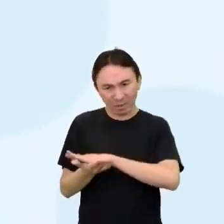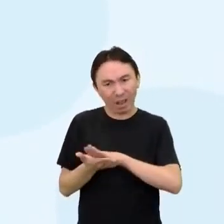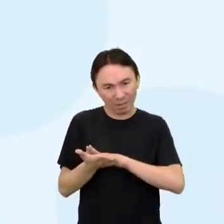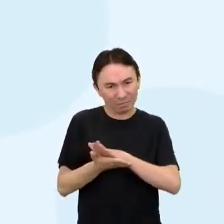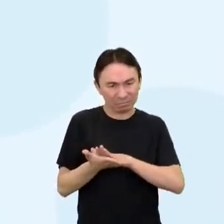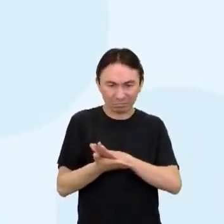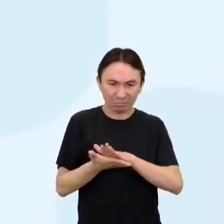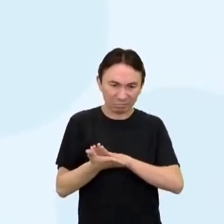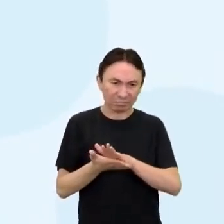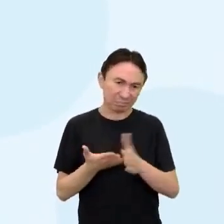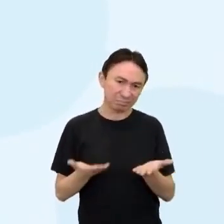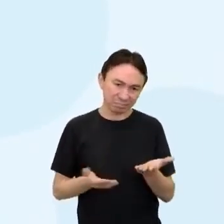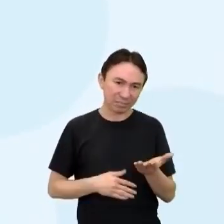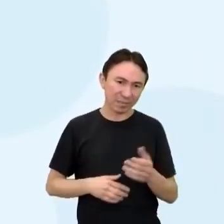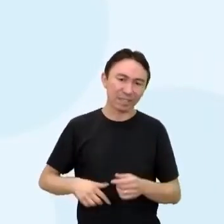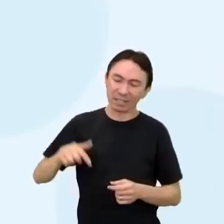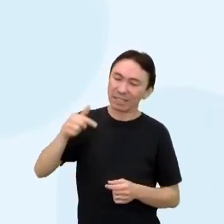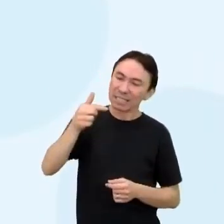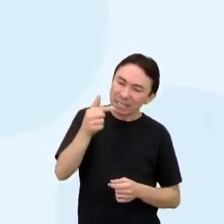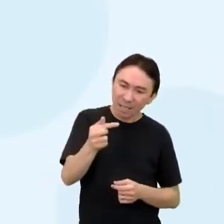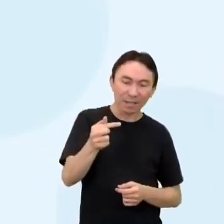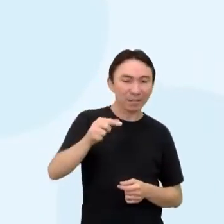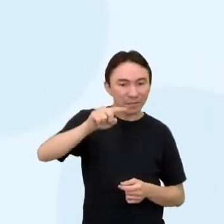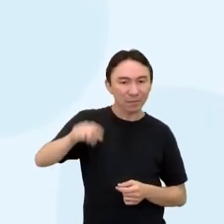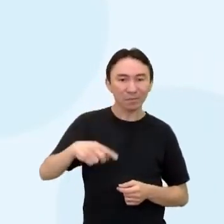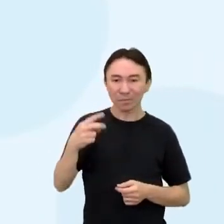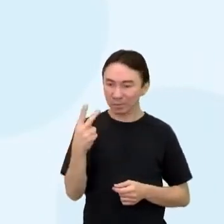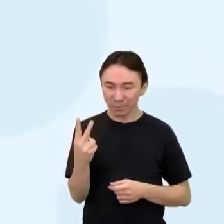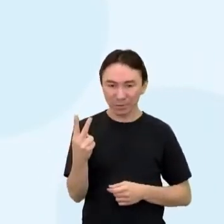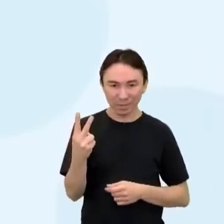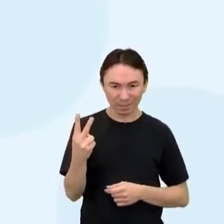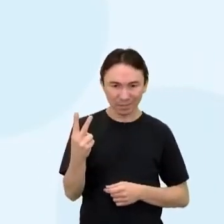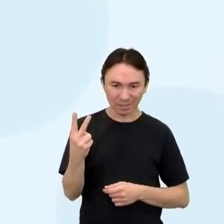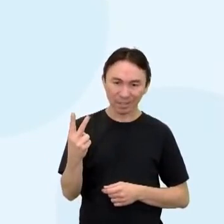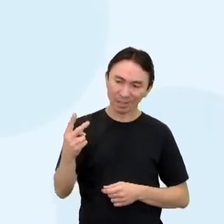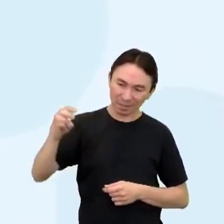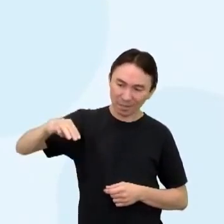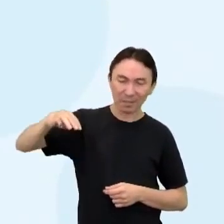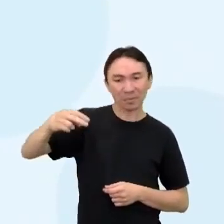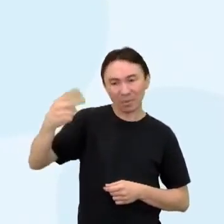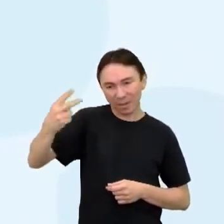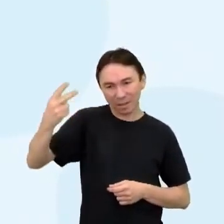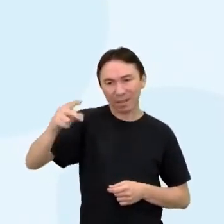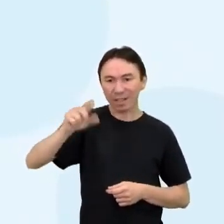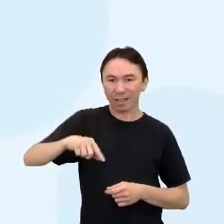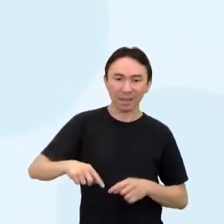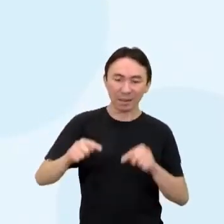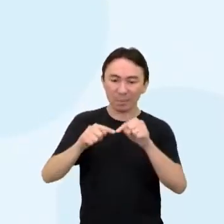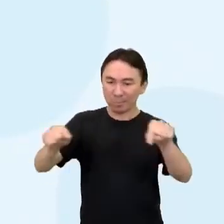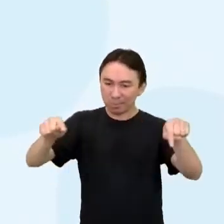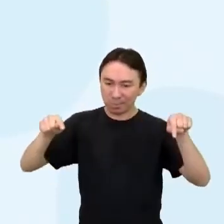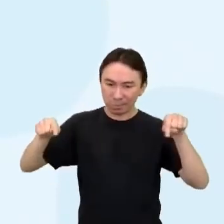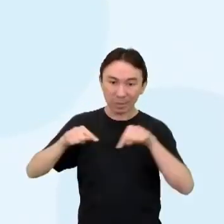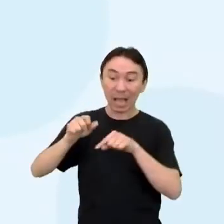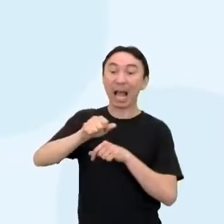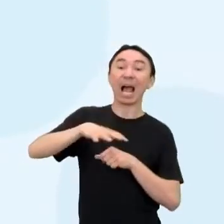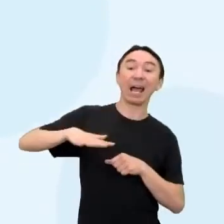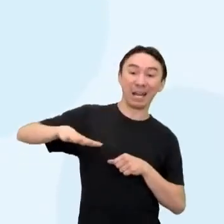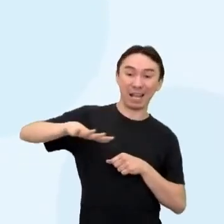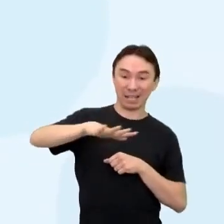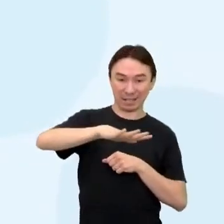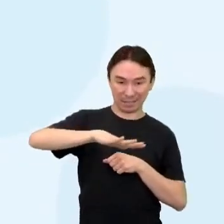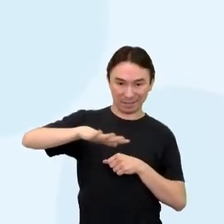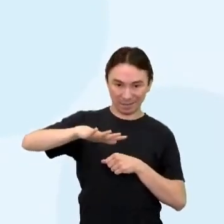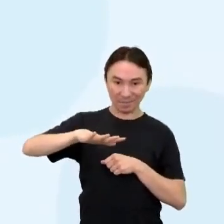E 7,2, o que, que é? É a área do piso lá total do quarto da Mariana. Na prática, o que, que a gente